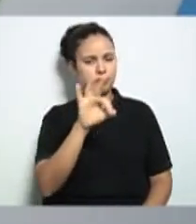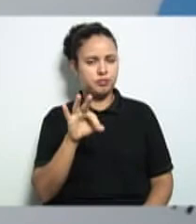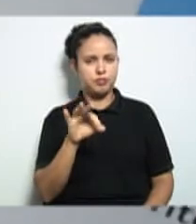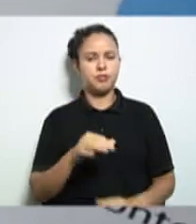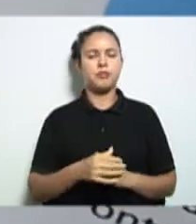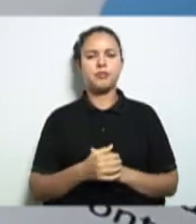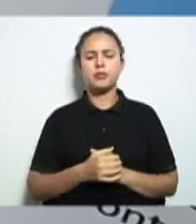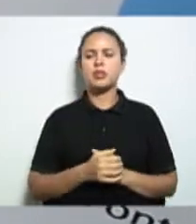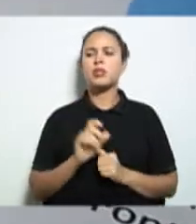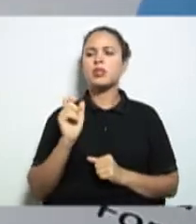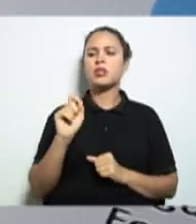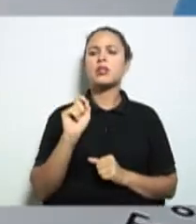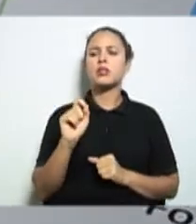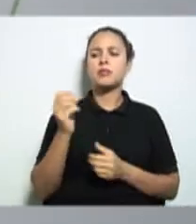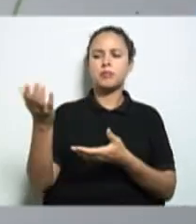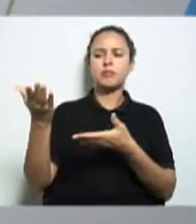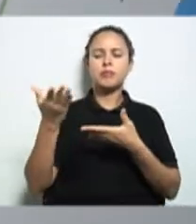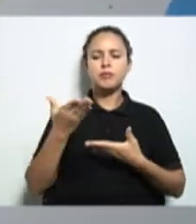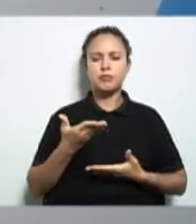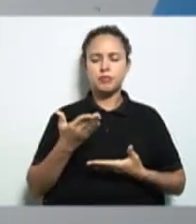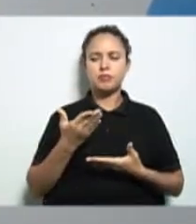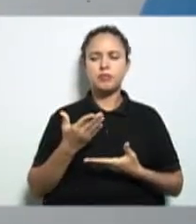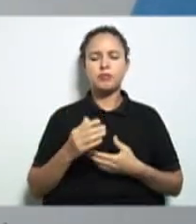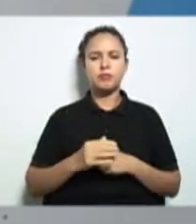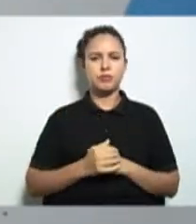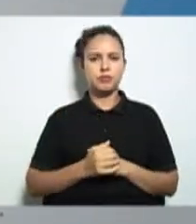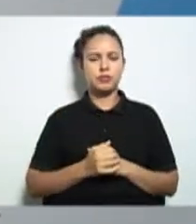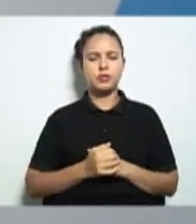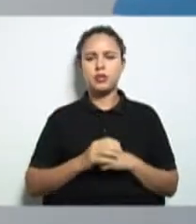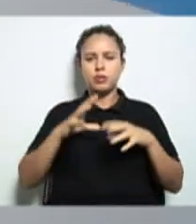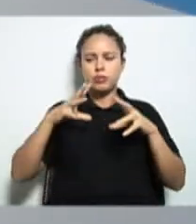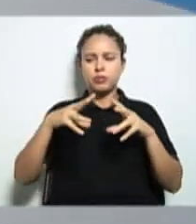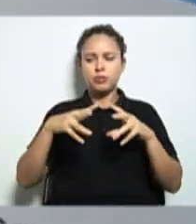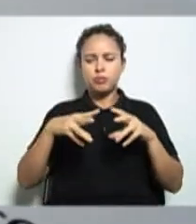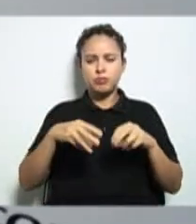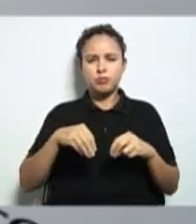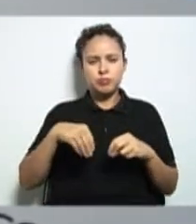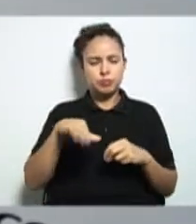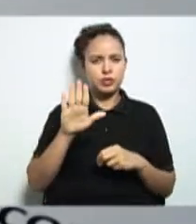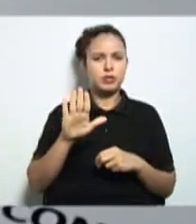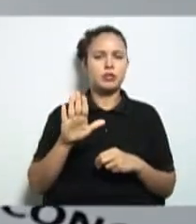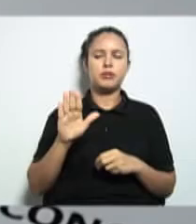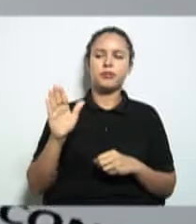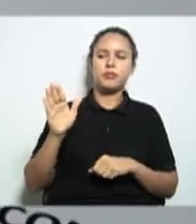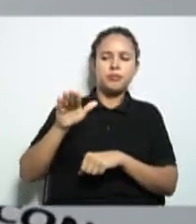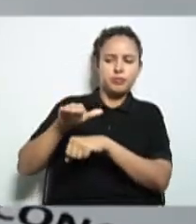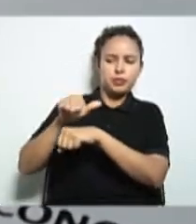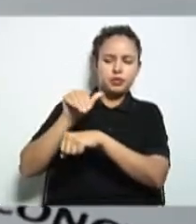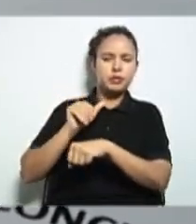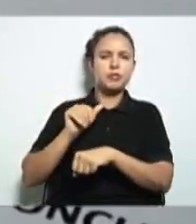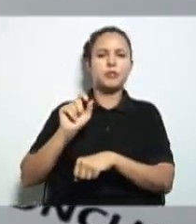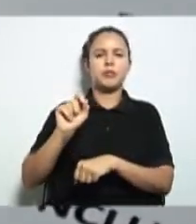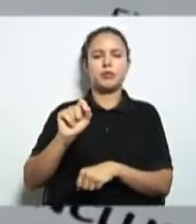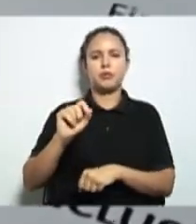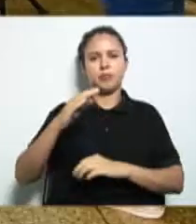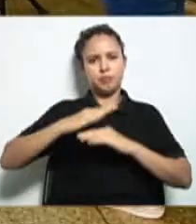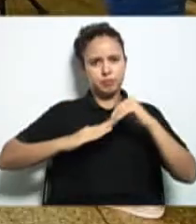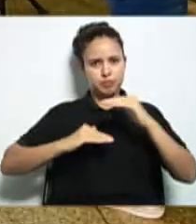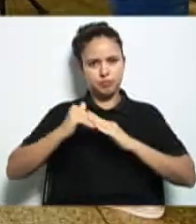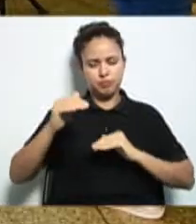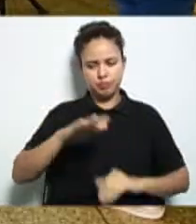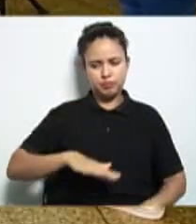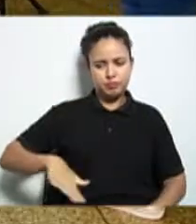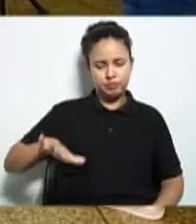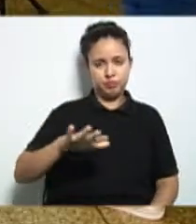E quem você convidaria para atuar nesse novo negócio? A maioria escolheu que chamaria um profissional da área.